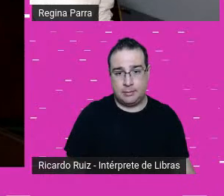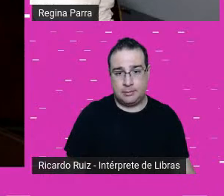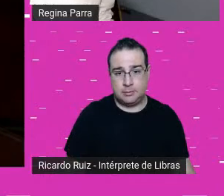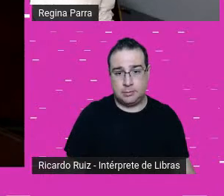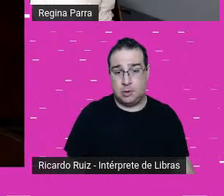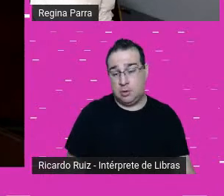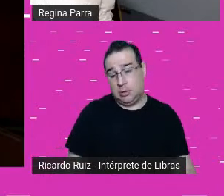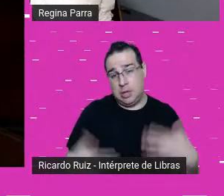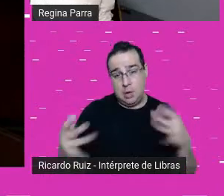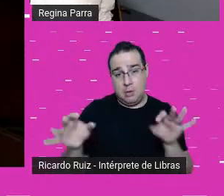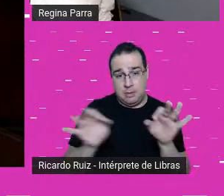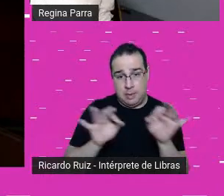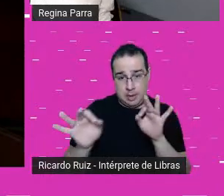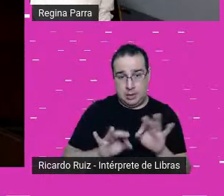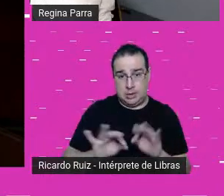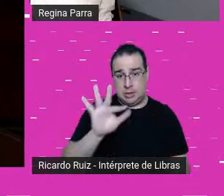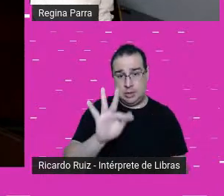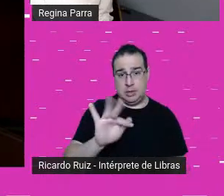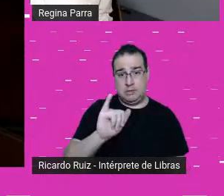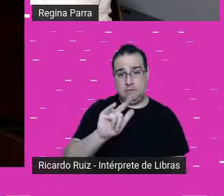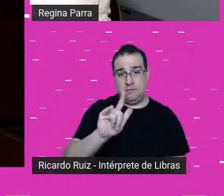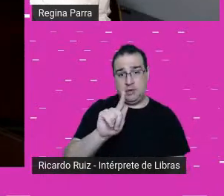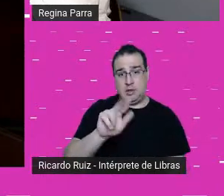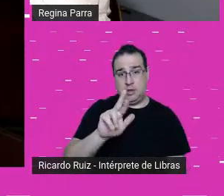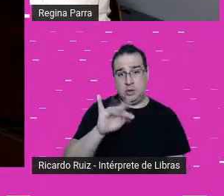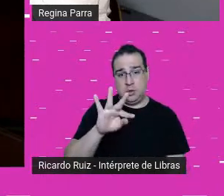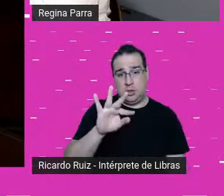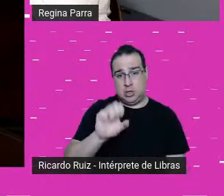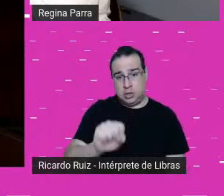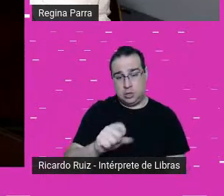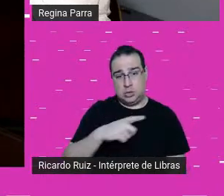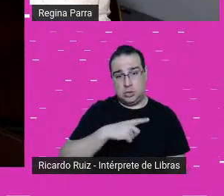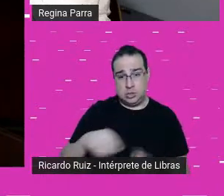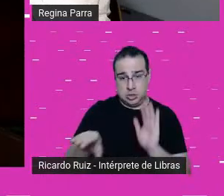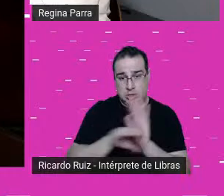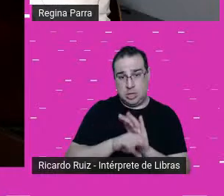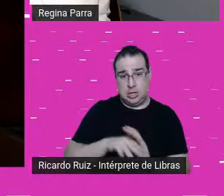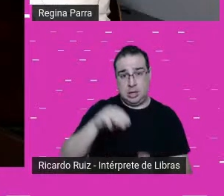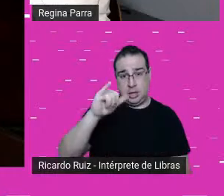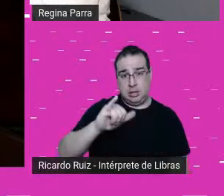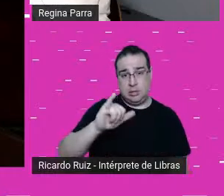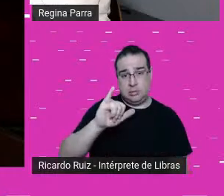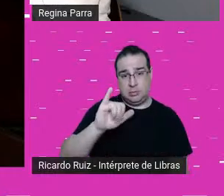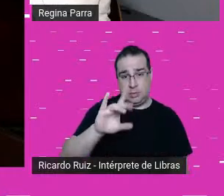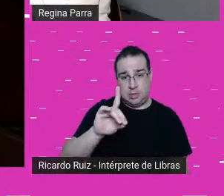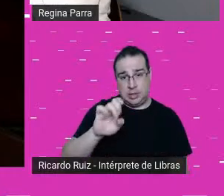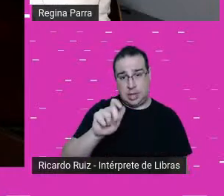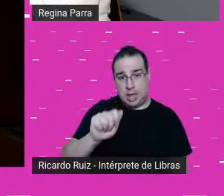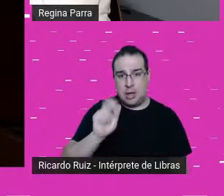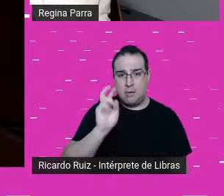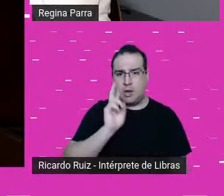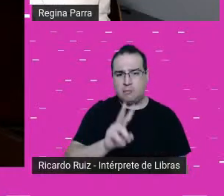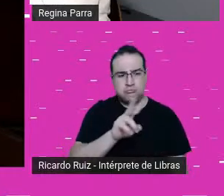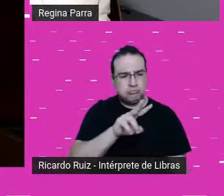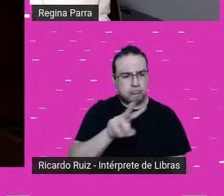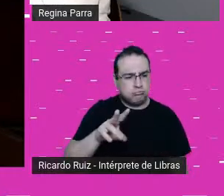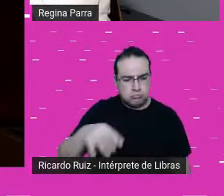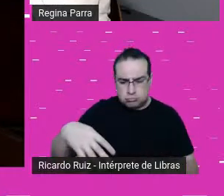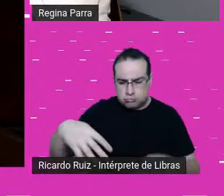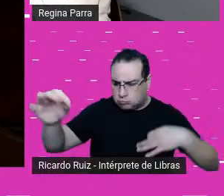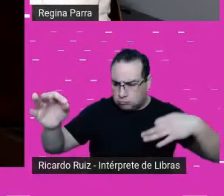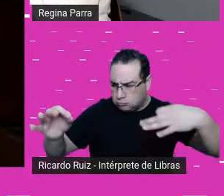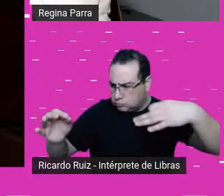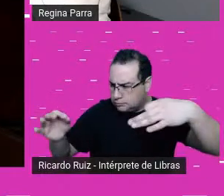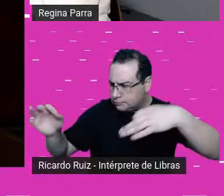os figurinos chegavam todos da montagem da Medeia e eu ficava observando todos eles